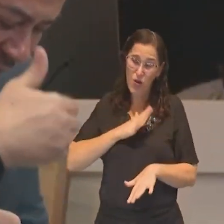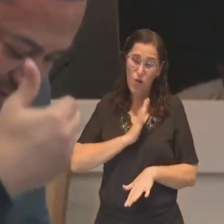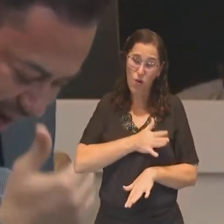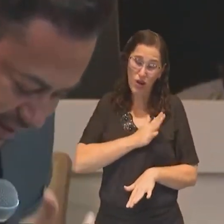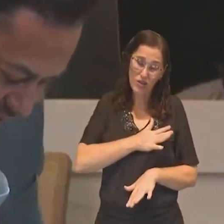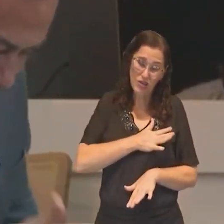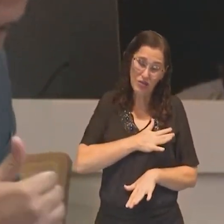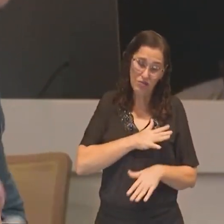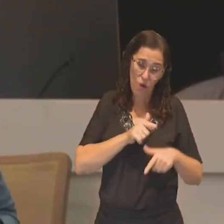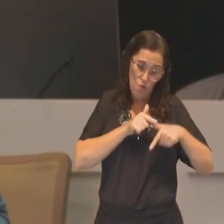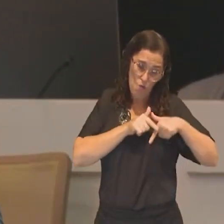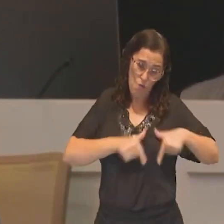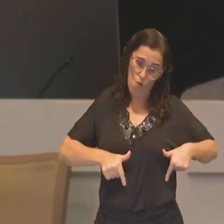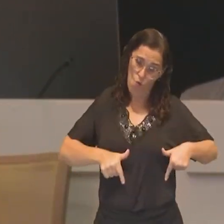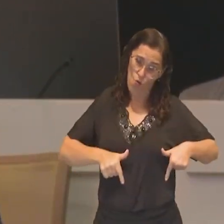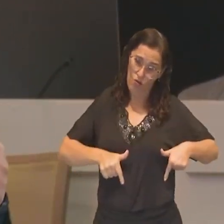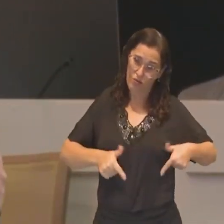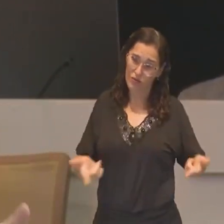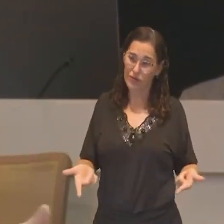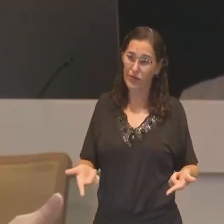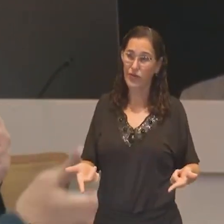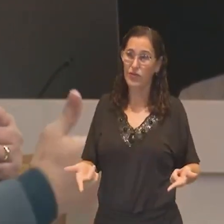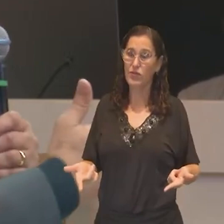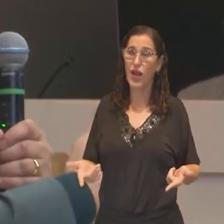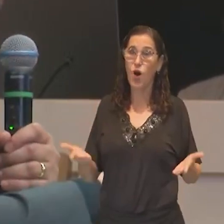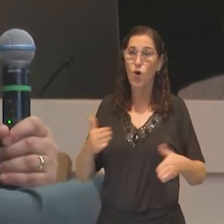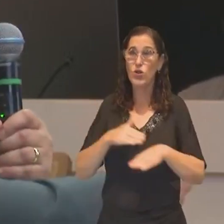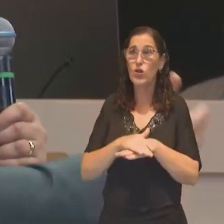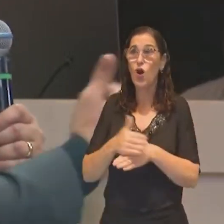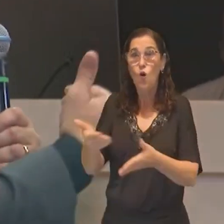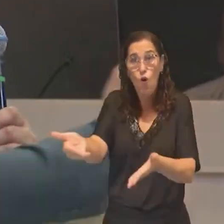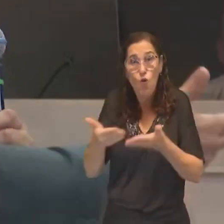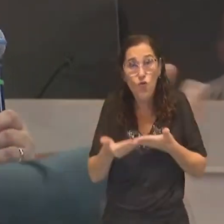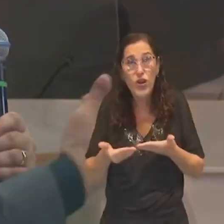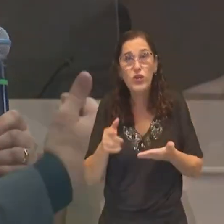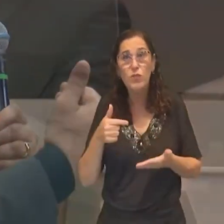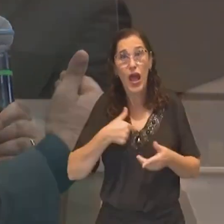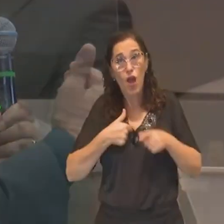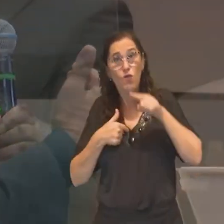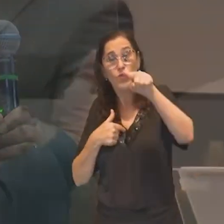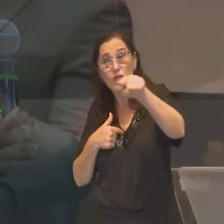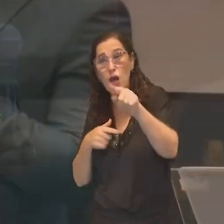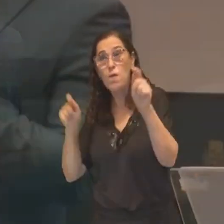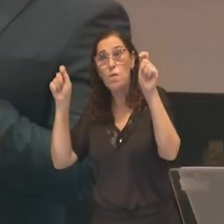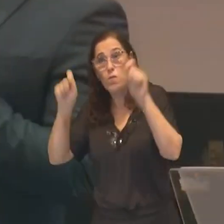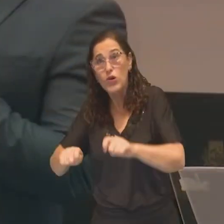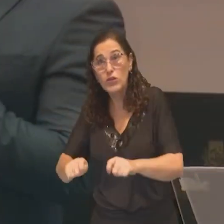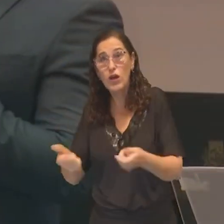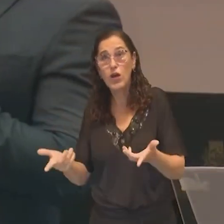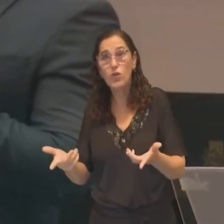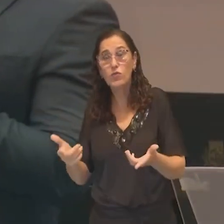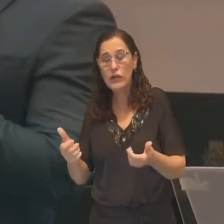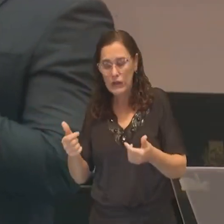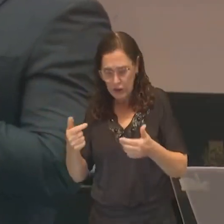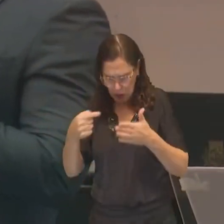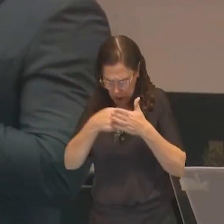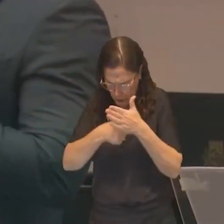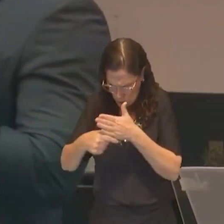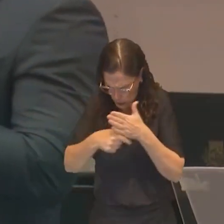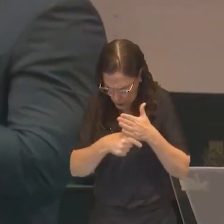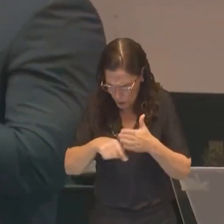está vazio. E essa noite é um convite, portanto, para que eu e você possamos fazer uma autoanálise da nossa